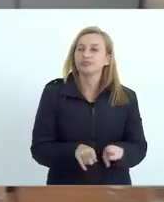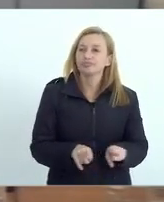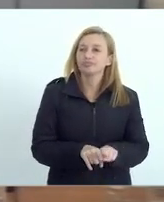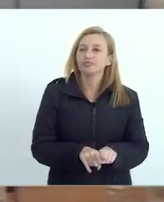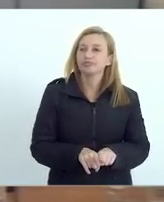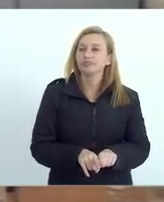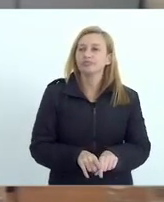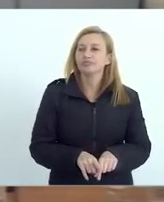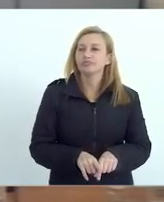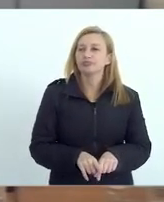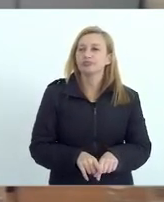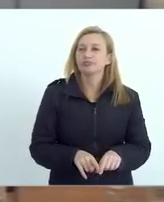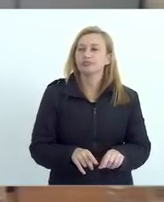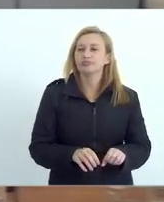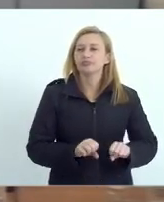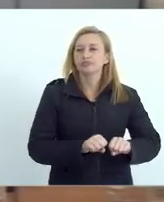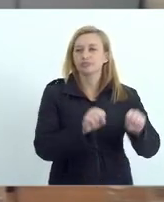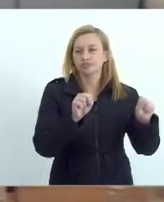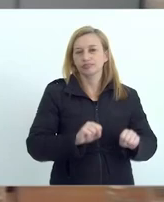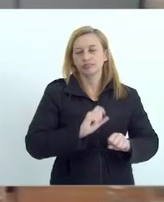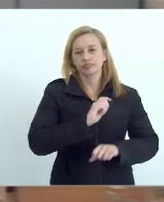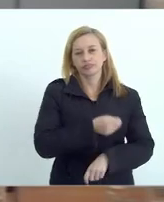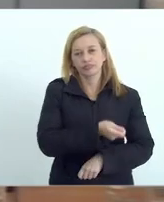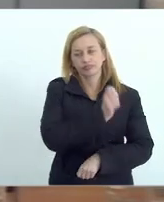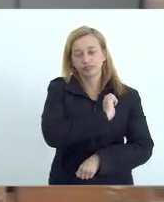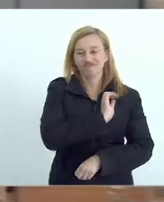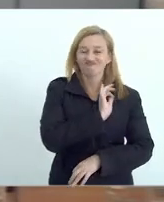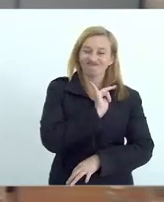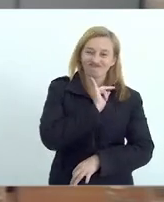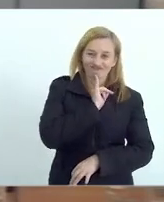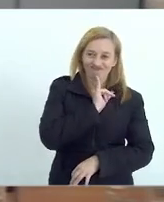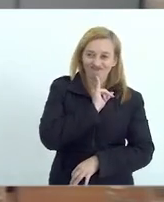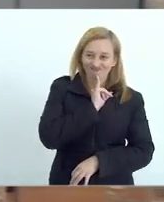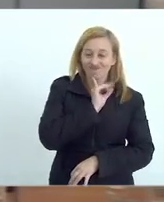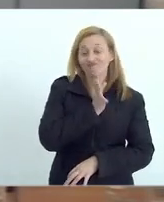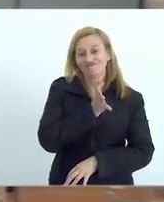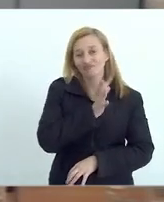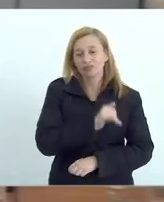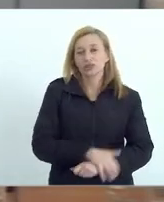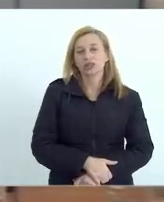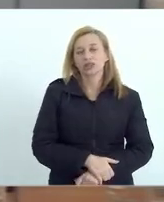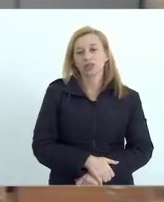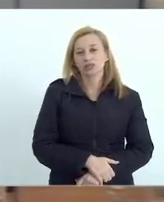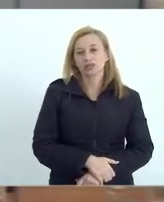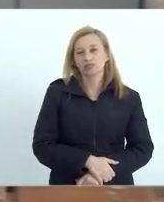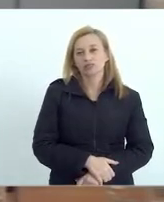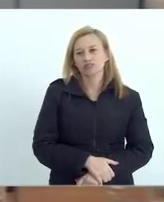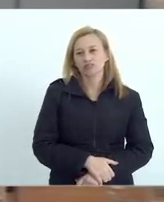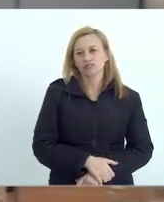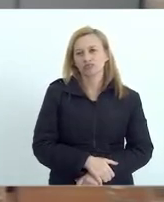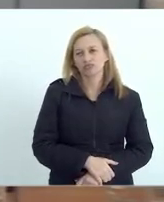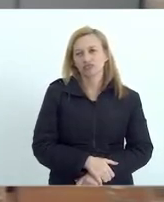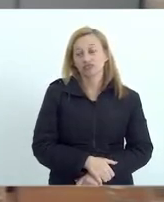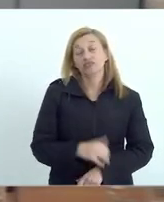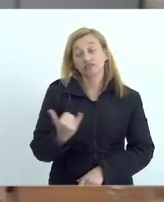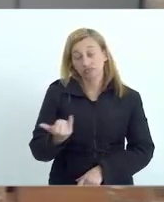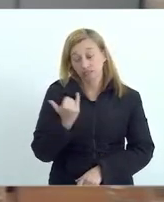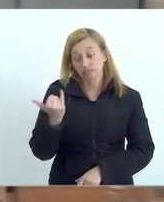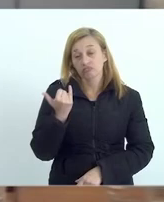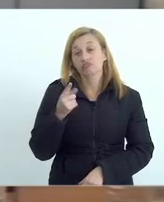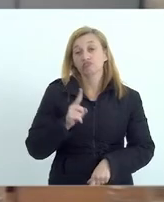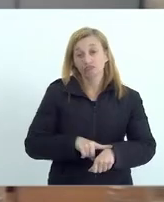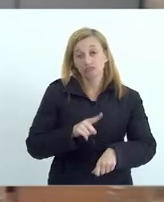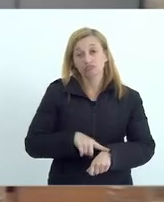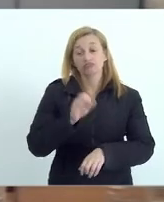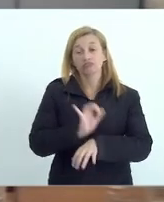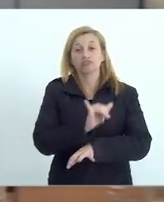também é de venda do regime de recuperação fiscal que infelizmente é é uma variável importante nesse